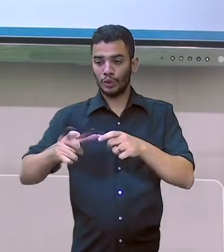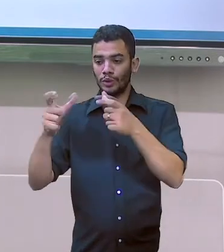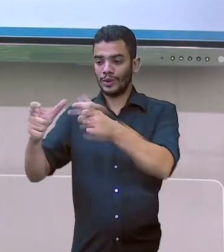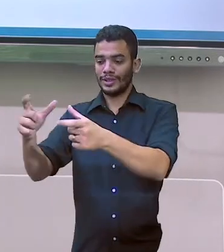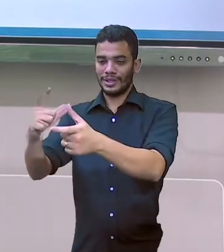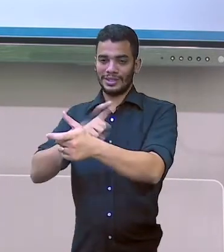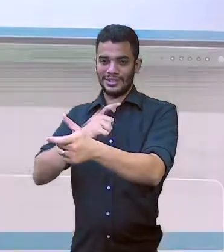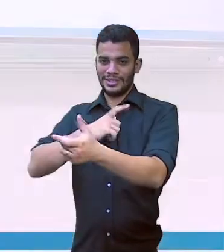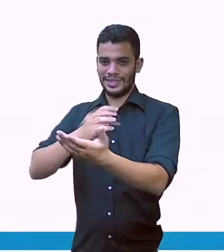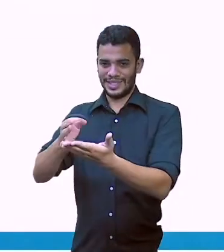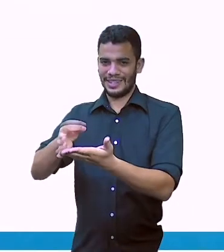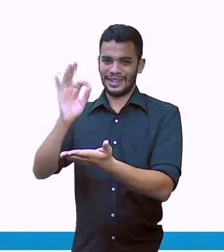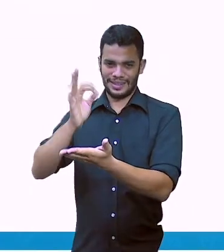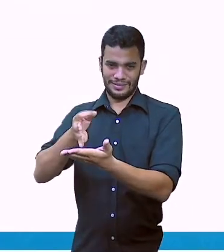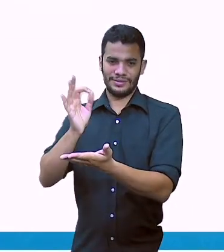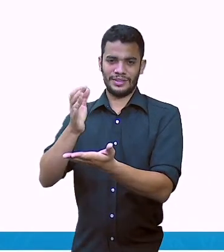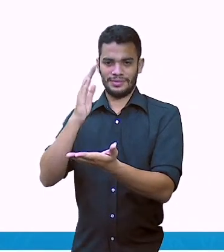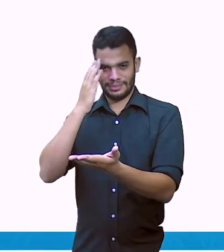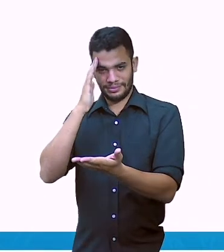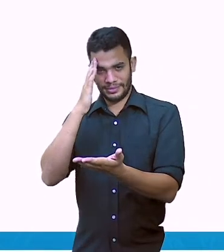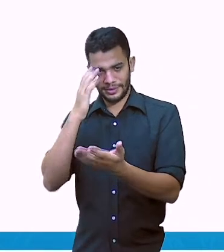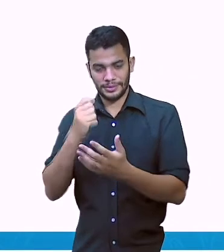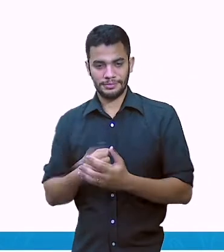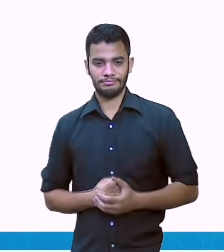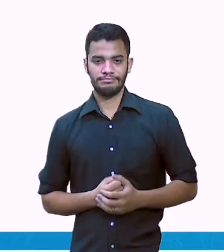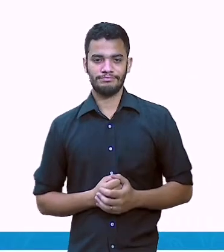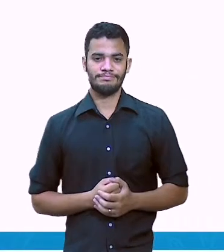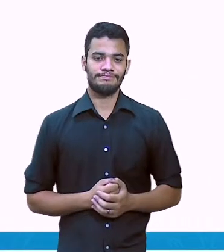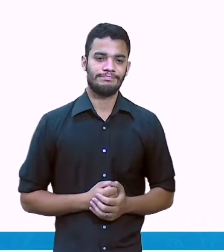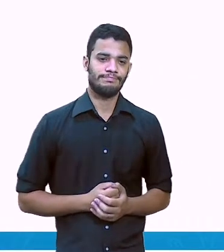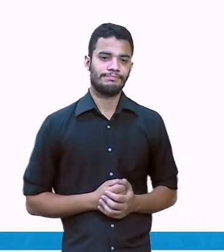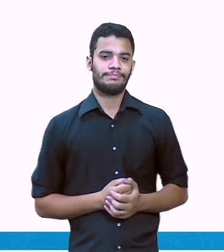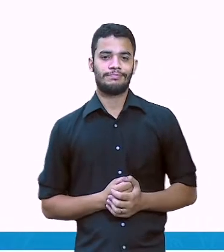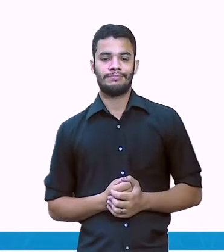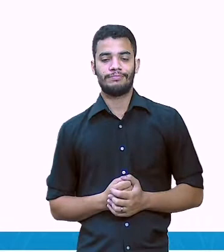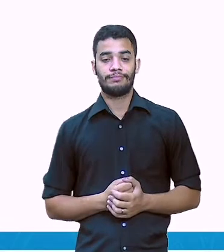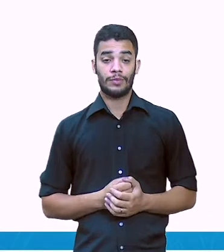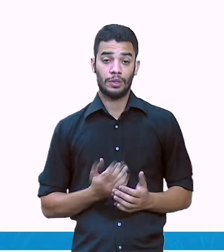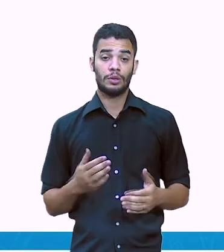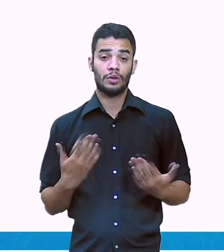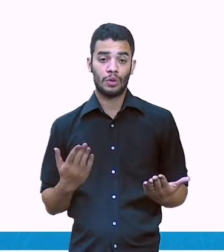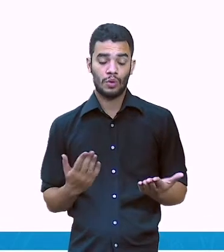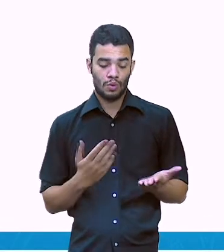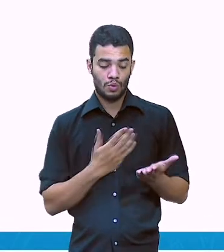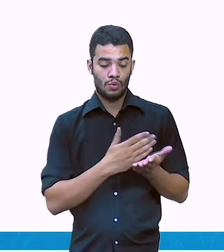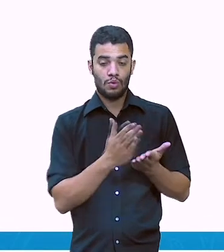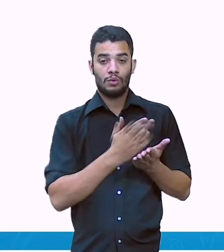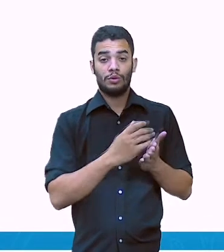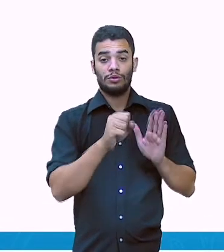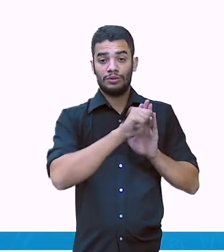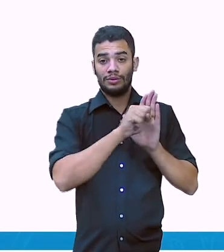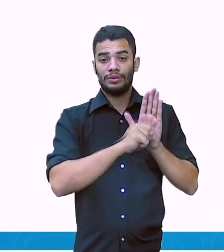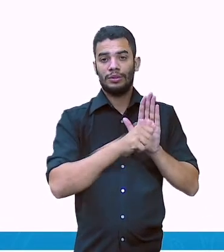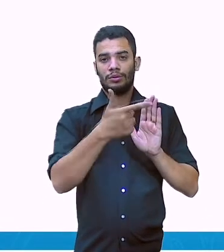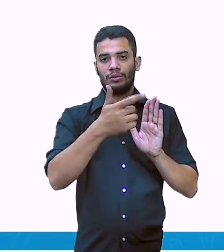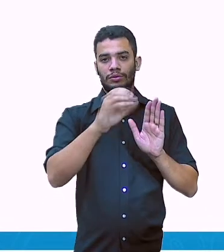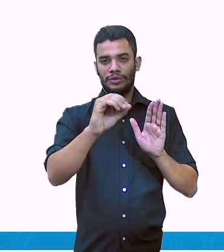No início do século XX, a economia mundial enfrentou períodos de